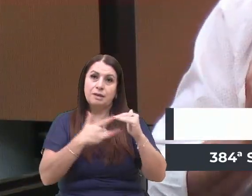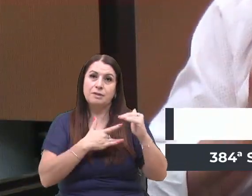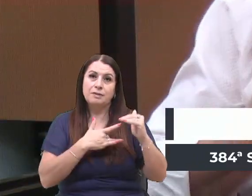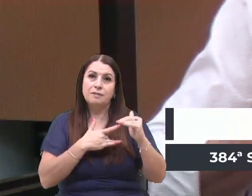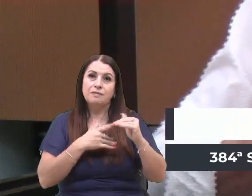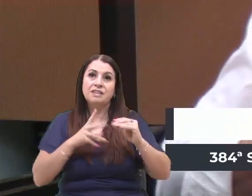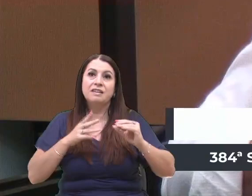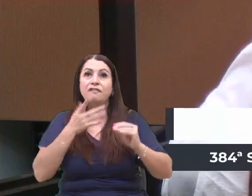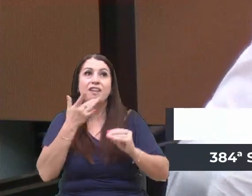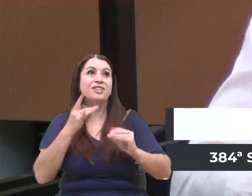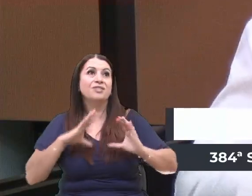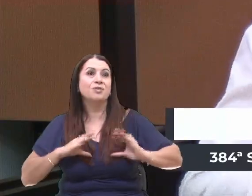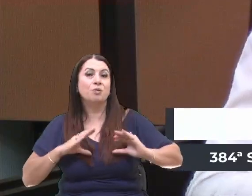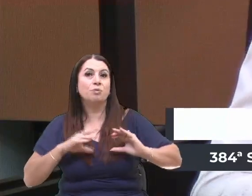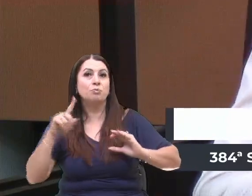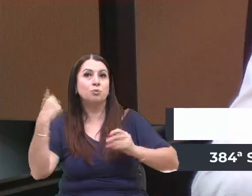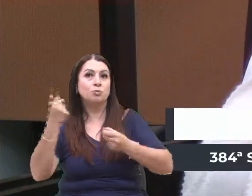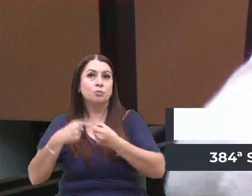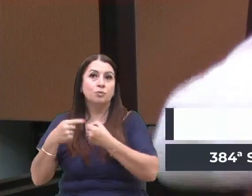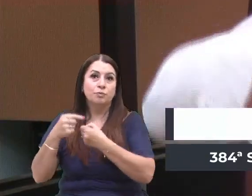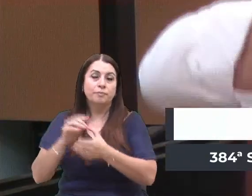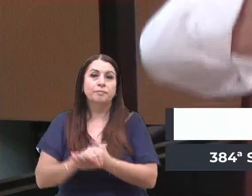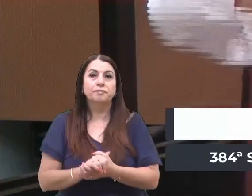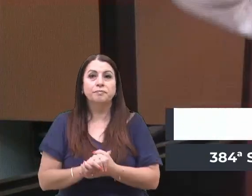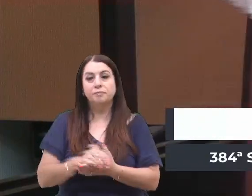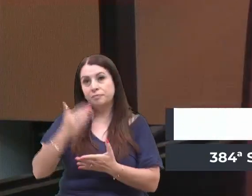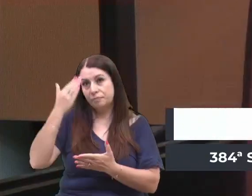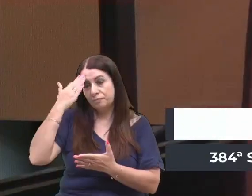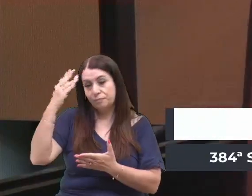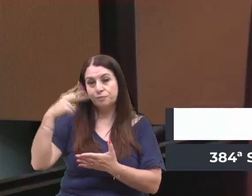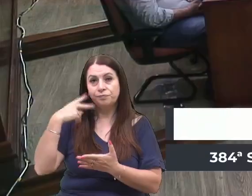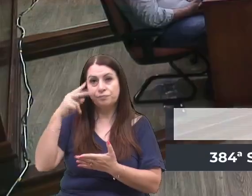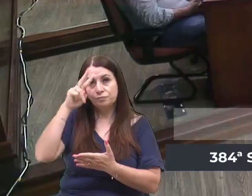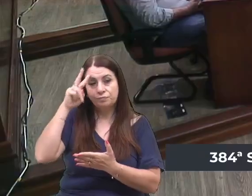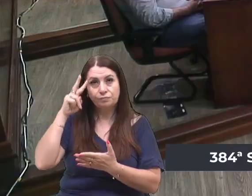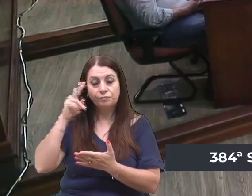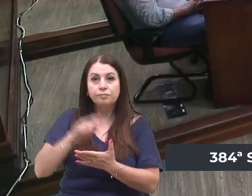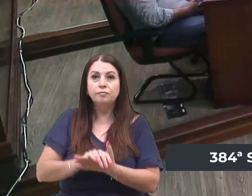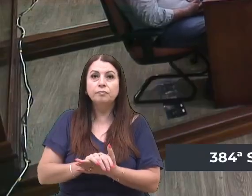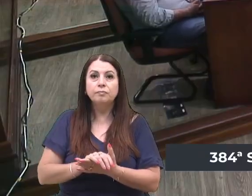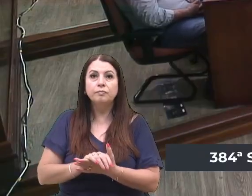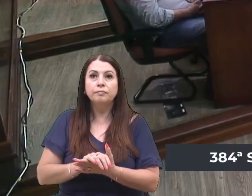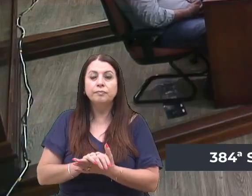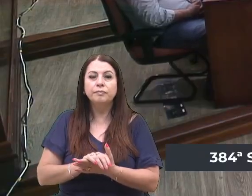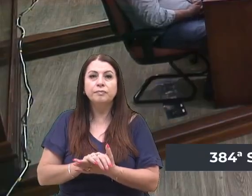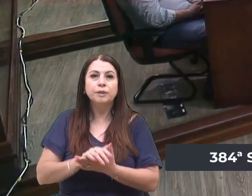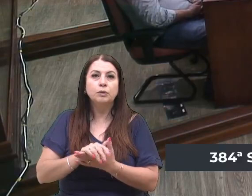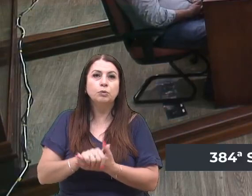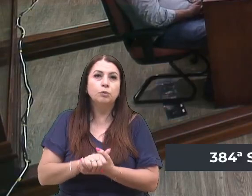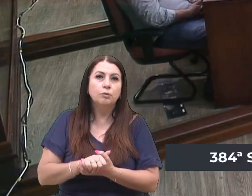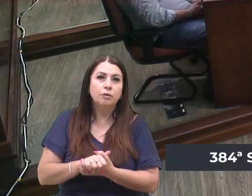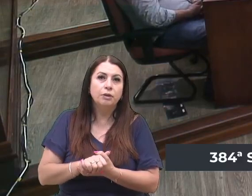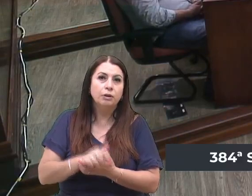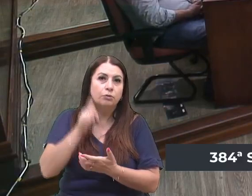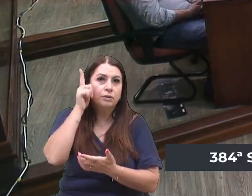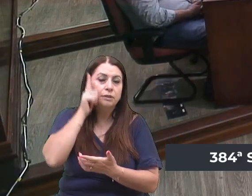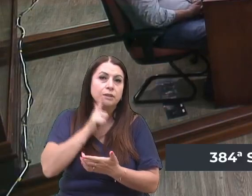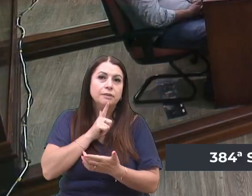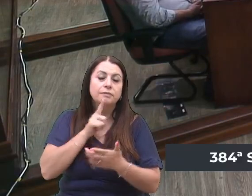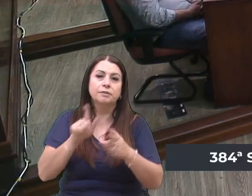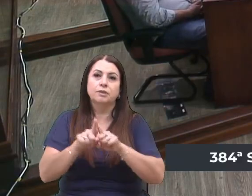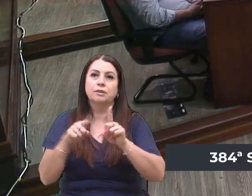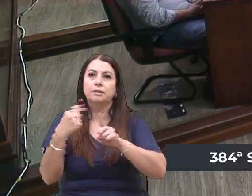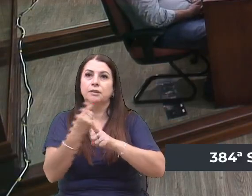cômodo para os outros municípios. Obrigado, vereador. Sua parte, vereador Lucas. Então, mais uma